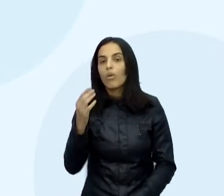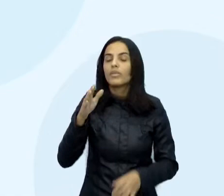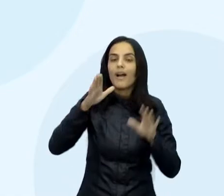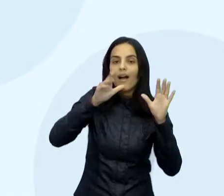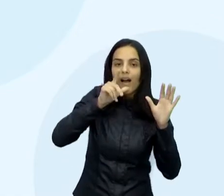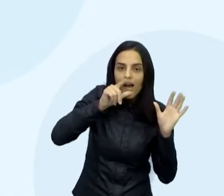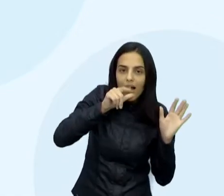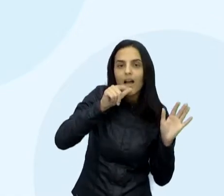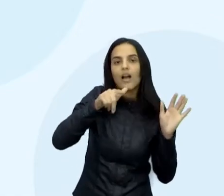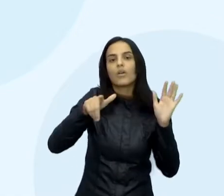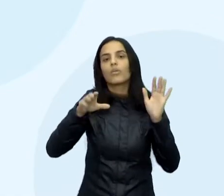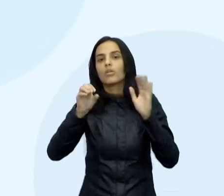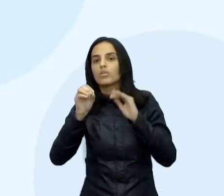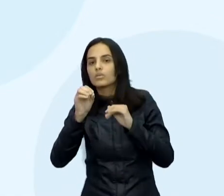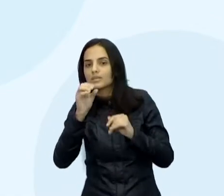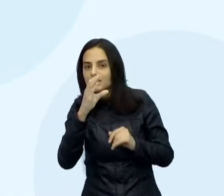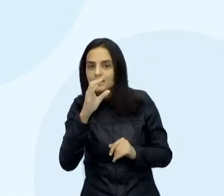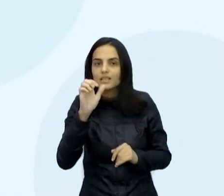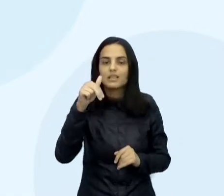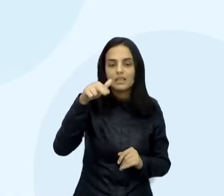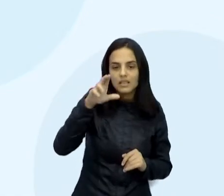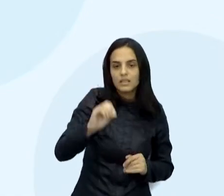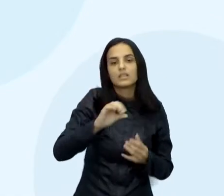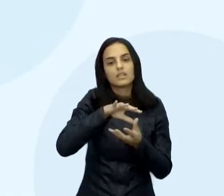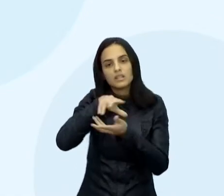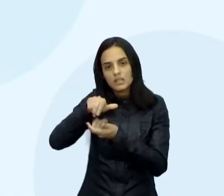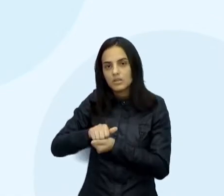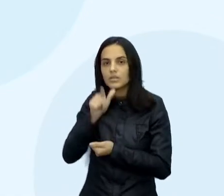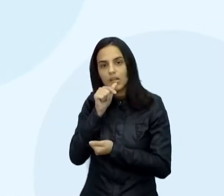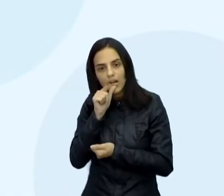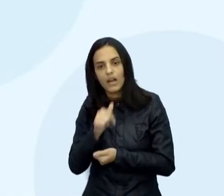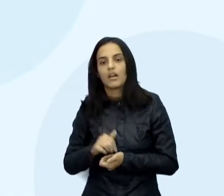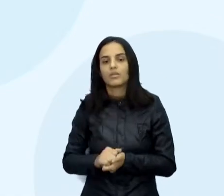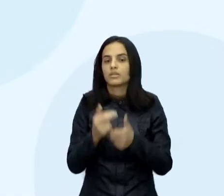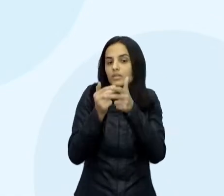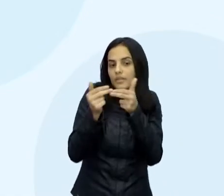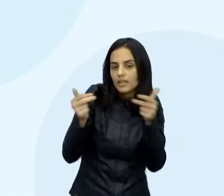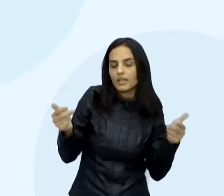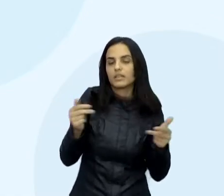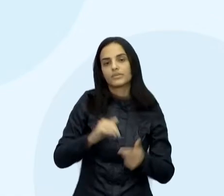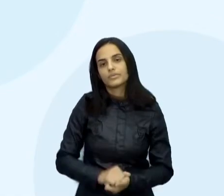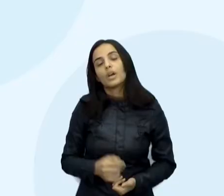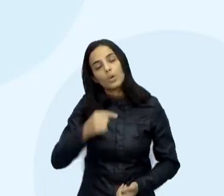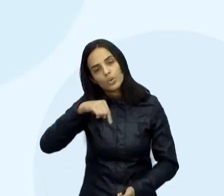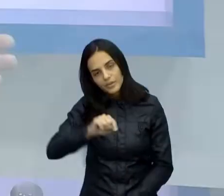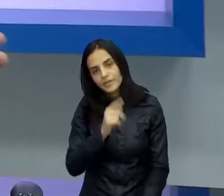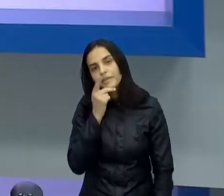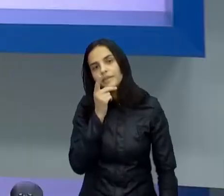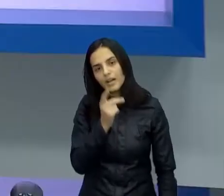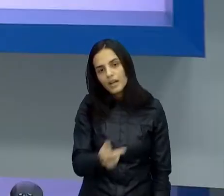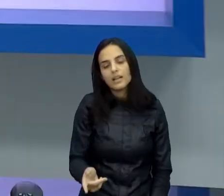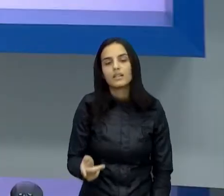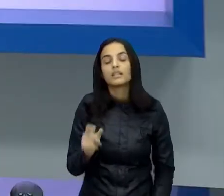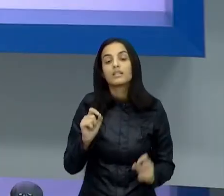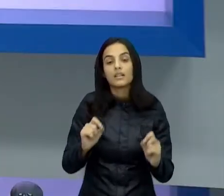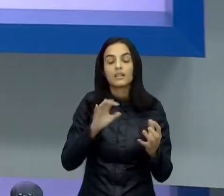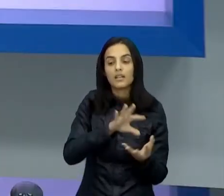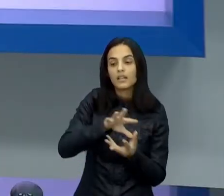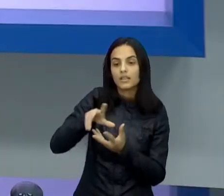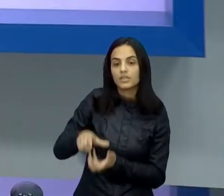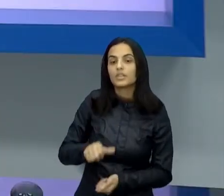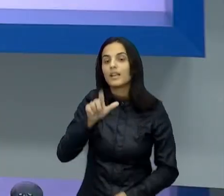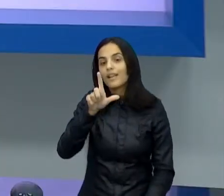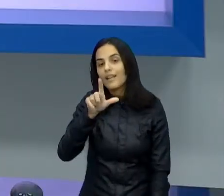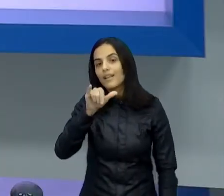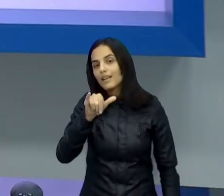oceânica, com composições diversas e espessuras diferentes, né? O que é que a gente chama lá na esfera terrestre de